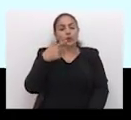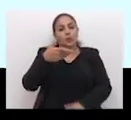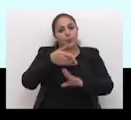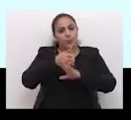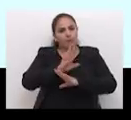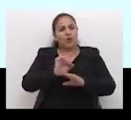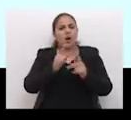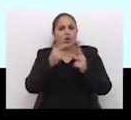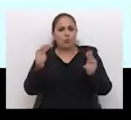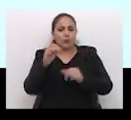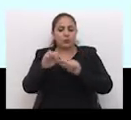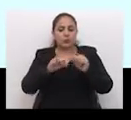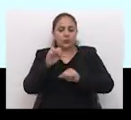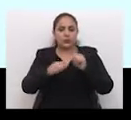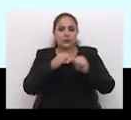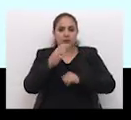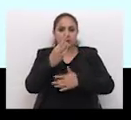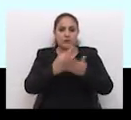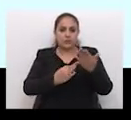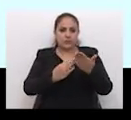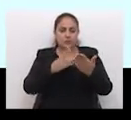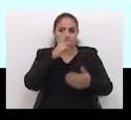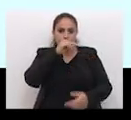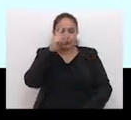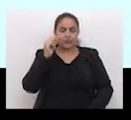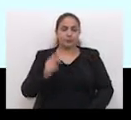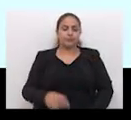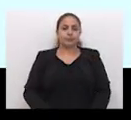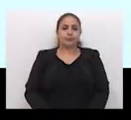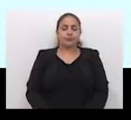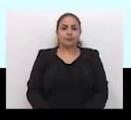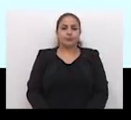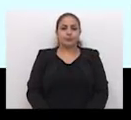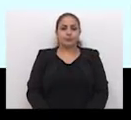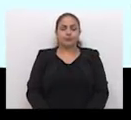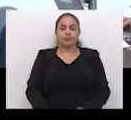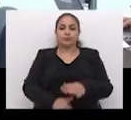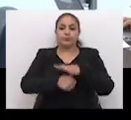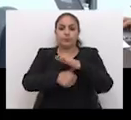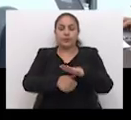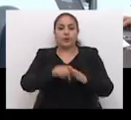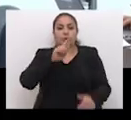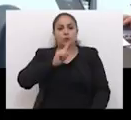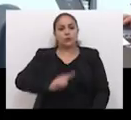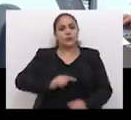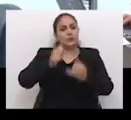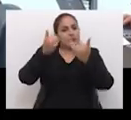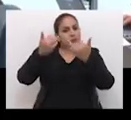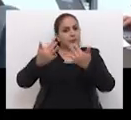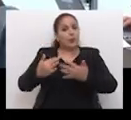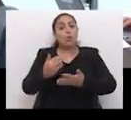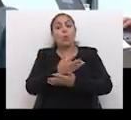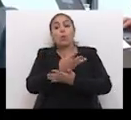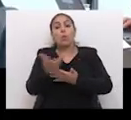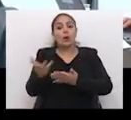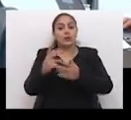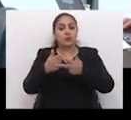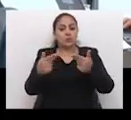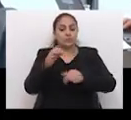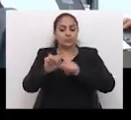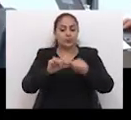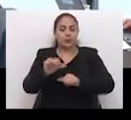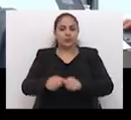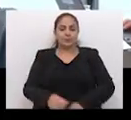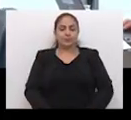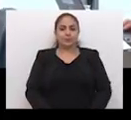os vereadores aprovaram algumas alterações ao texto do Executivo. O líder do governo esclareceu quais